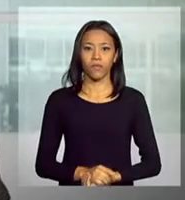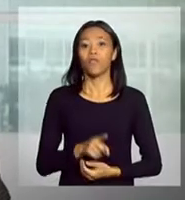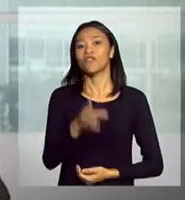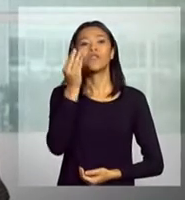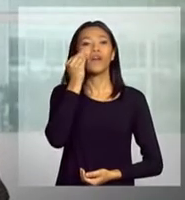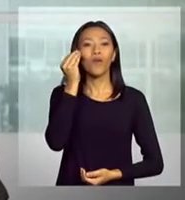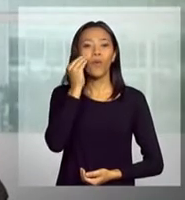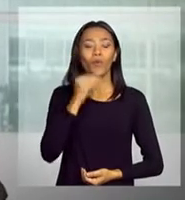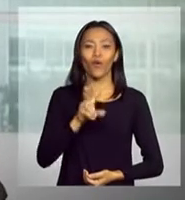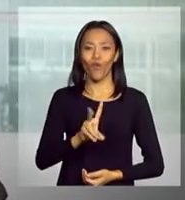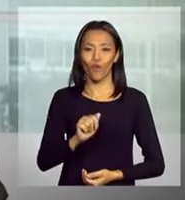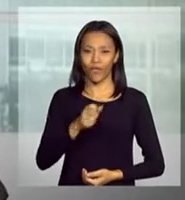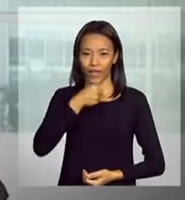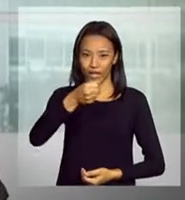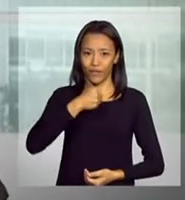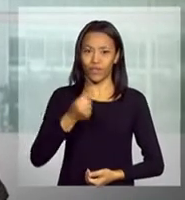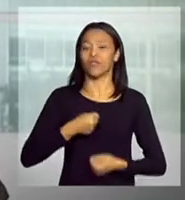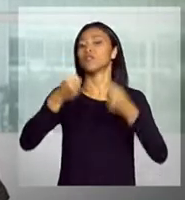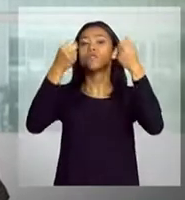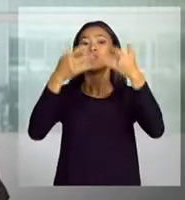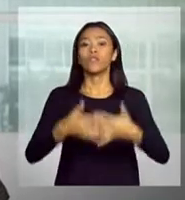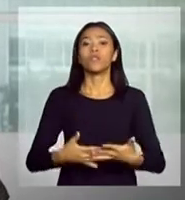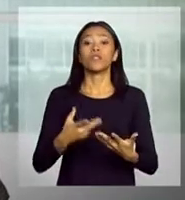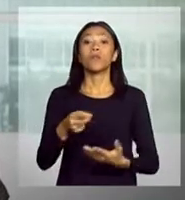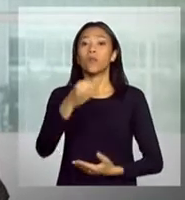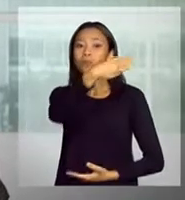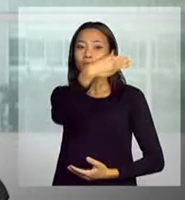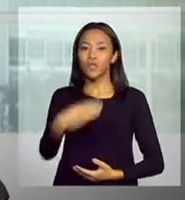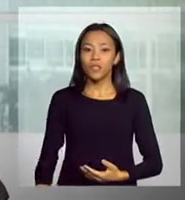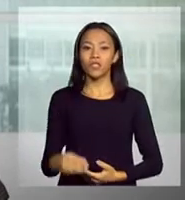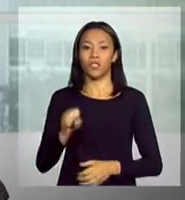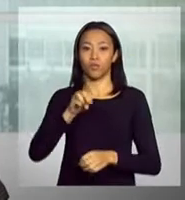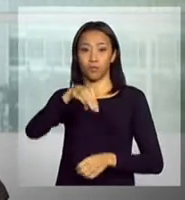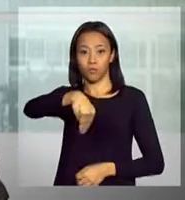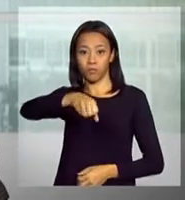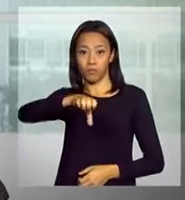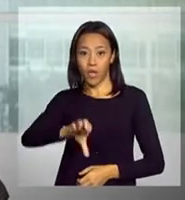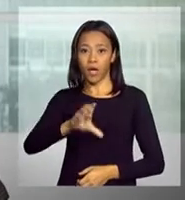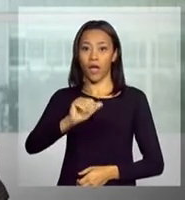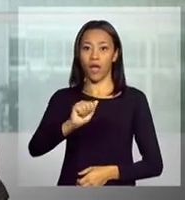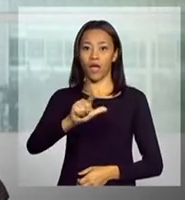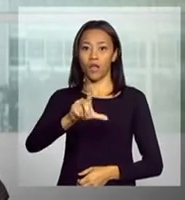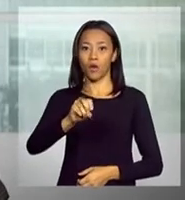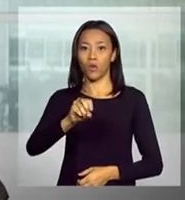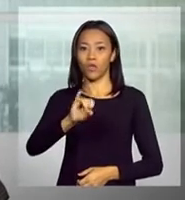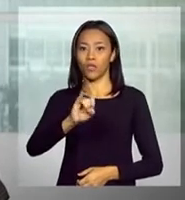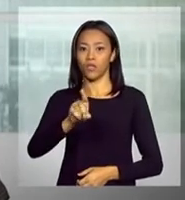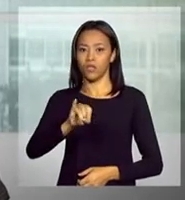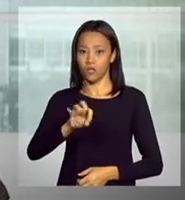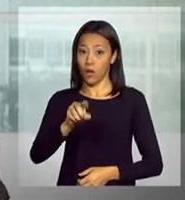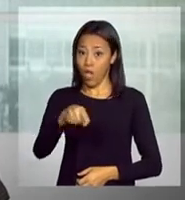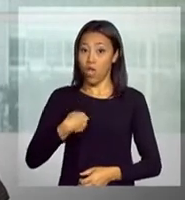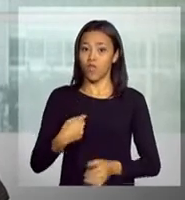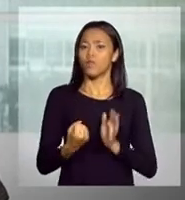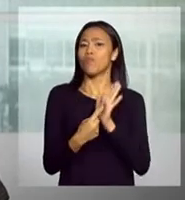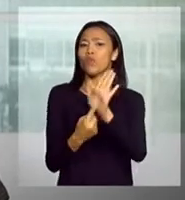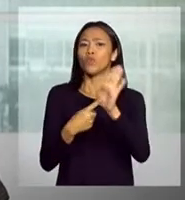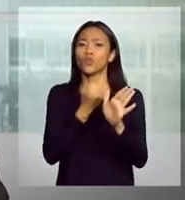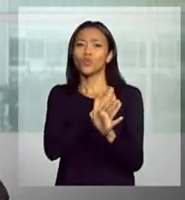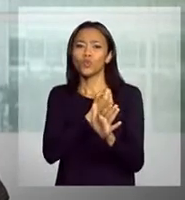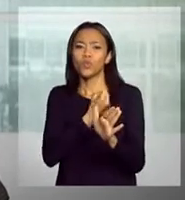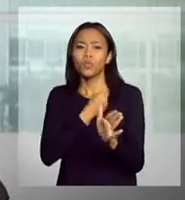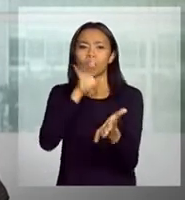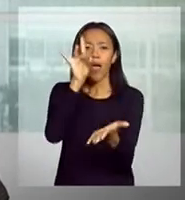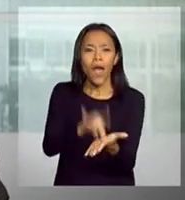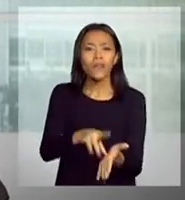se você acompanhou ao vivo a entrevista coletiva concedida pelo Ministro da Educação aloizio Mercadante Ele trouxe os números